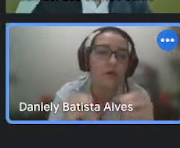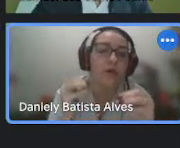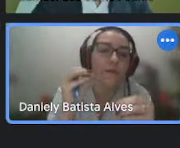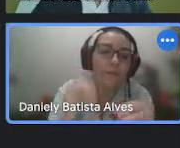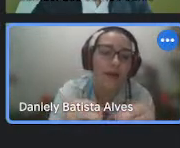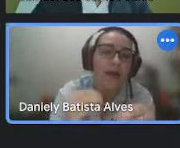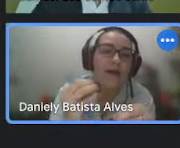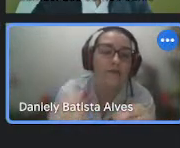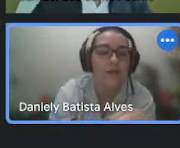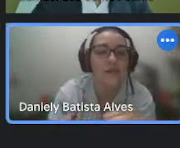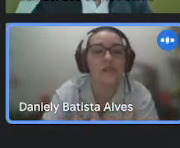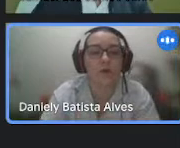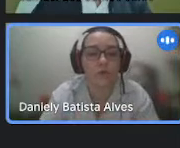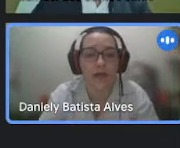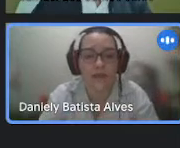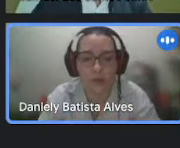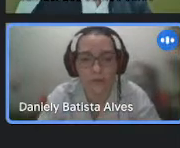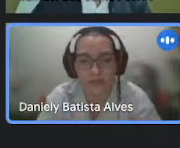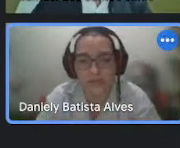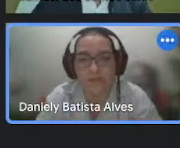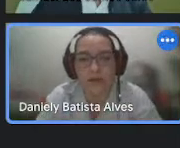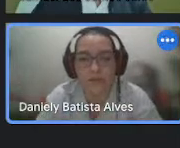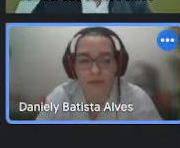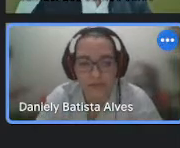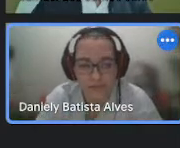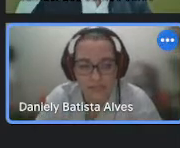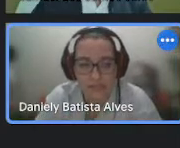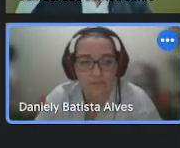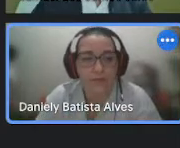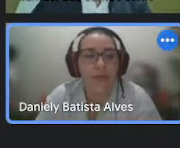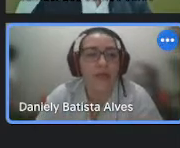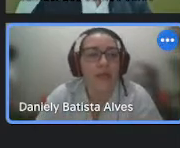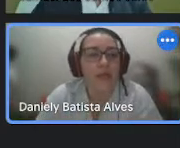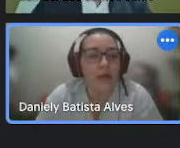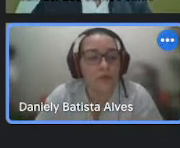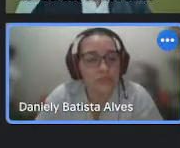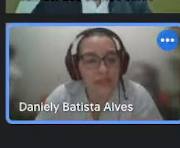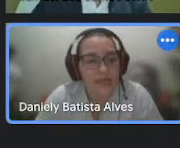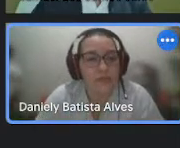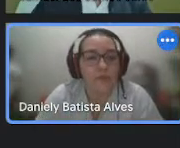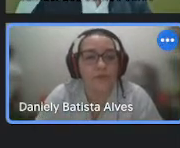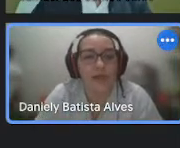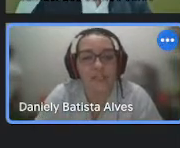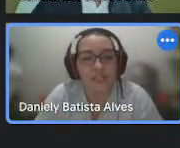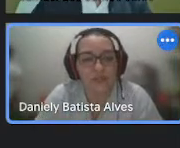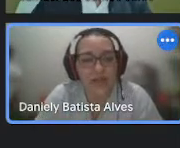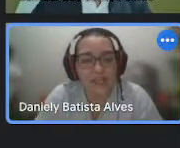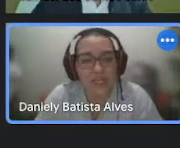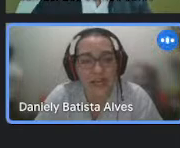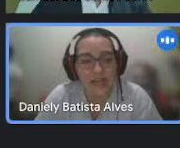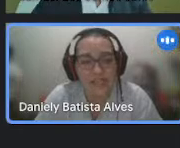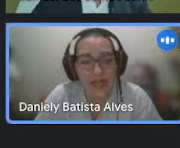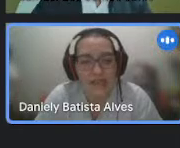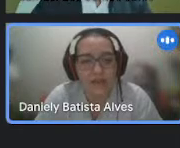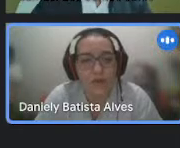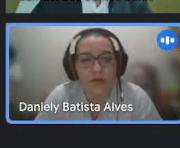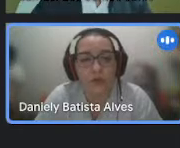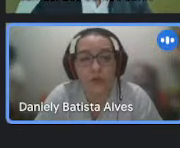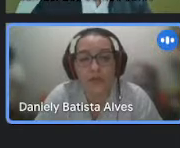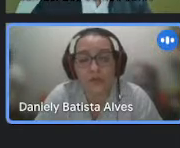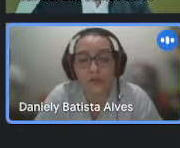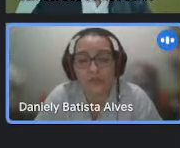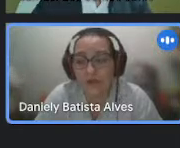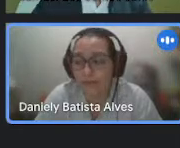setor, para fornecer algum dado que eu precise para minha pesquisa. O sexto, atividade realizada com